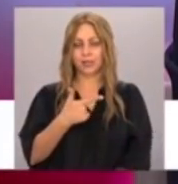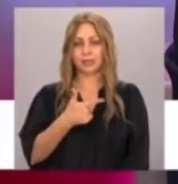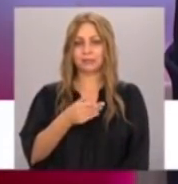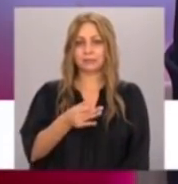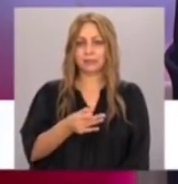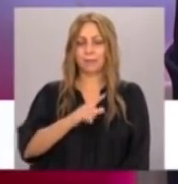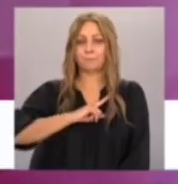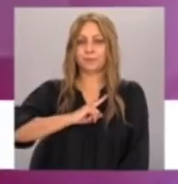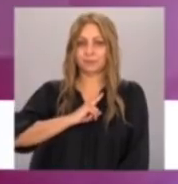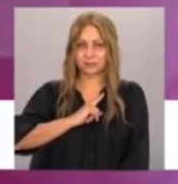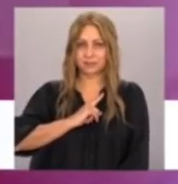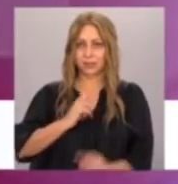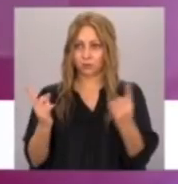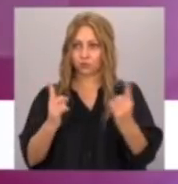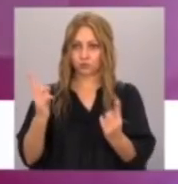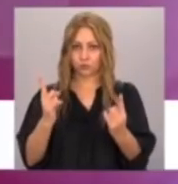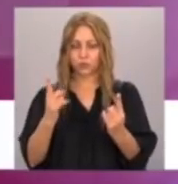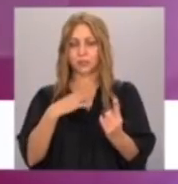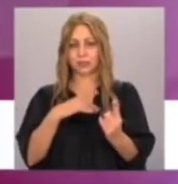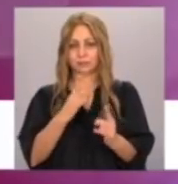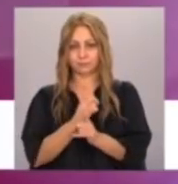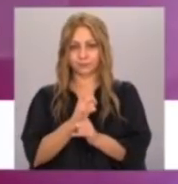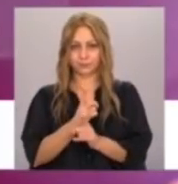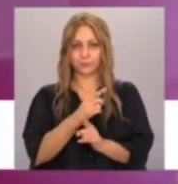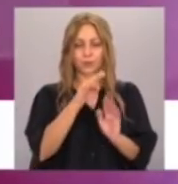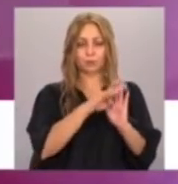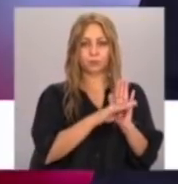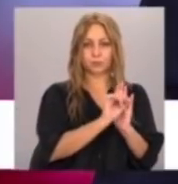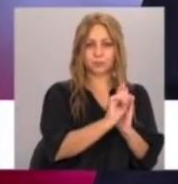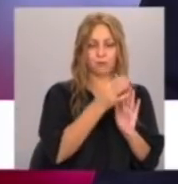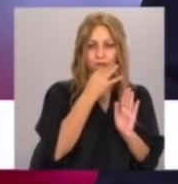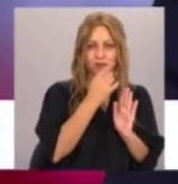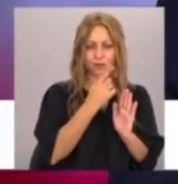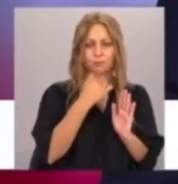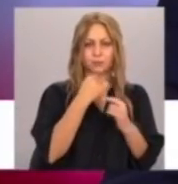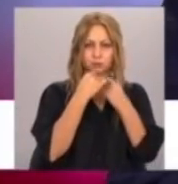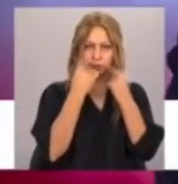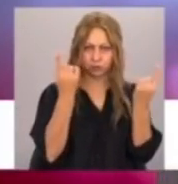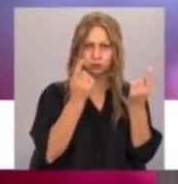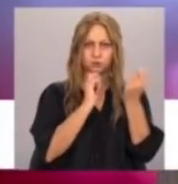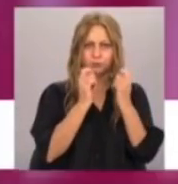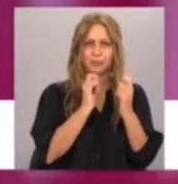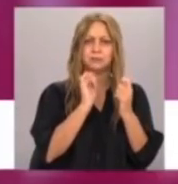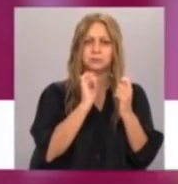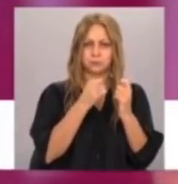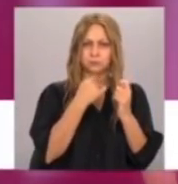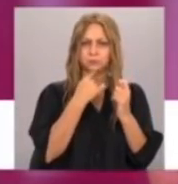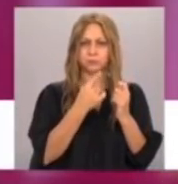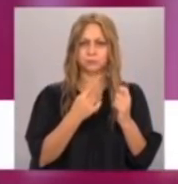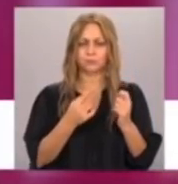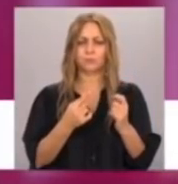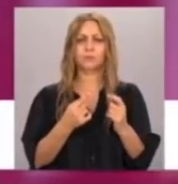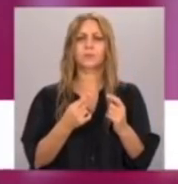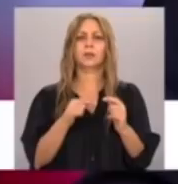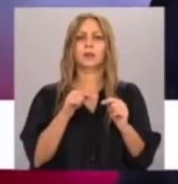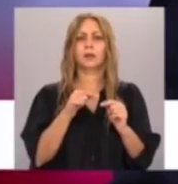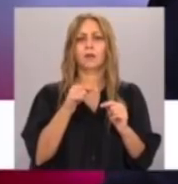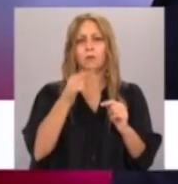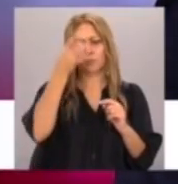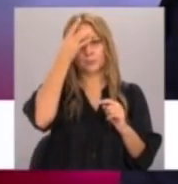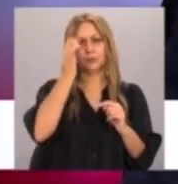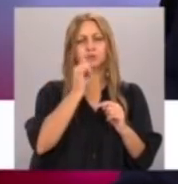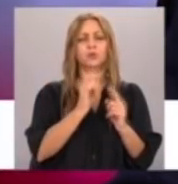TAP ficamos a saber que no seu problema não não sabia disso alguns Colegas sumiu este um debate mas não Francisco Rodrigues O que é que eu não quer que mudou